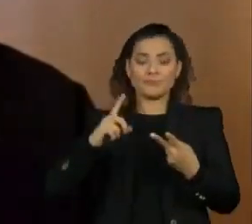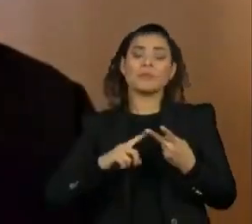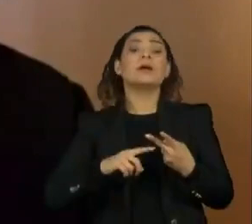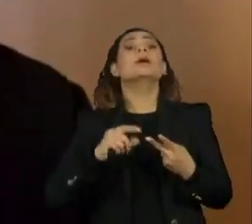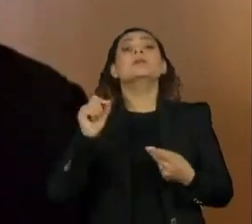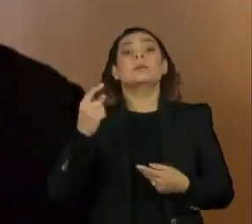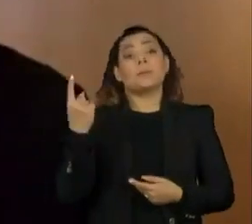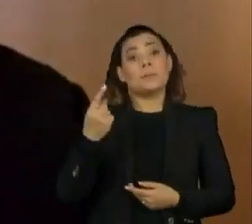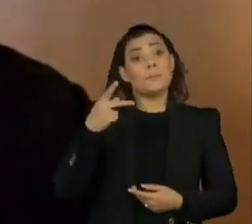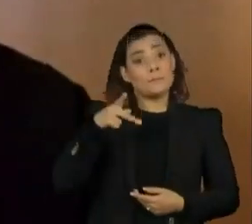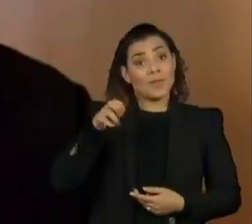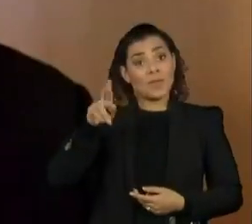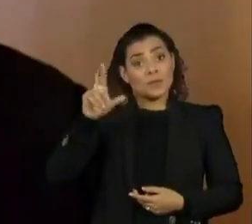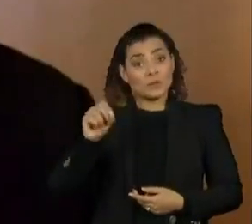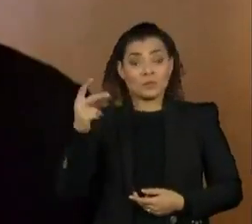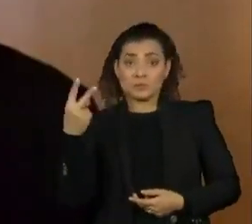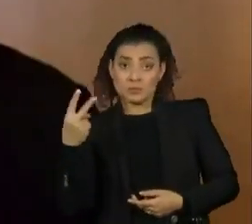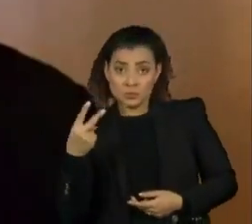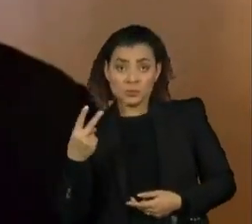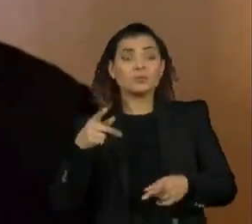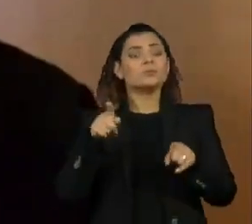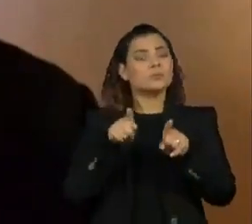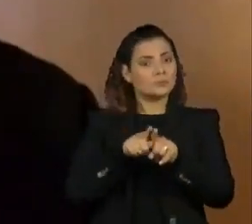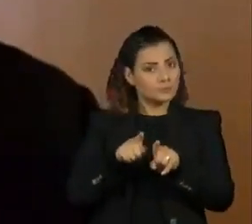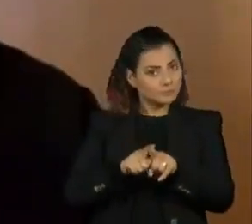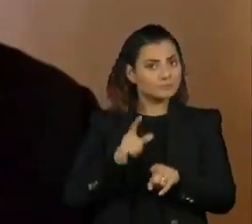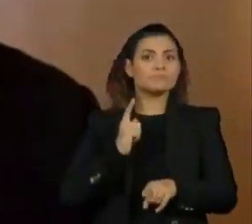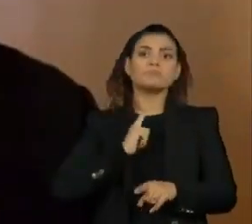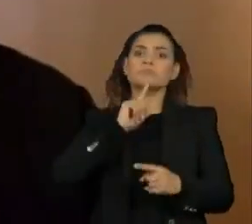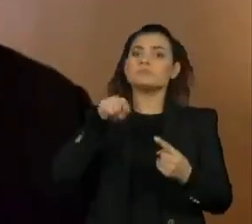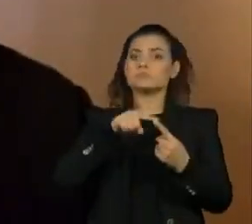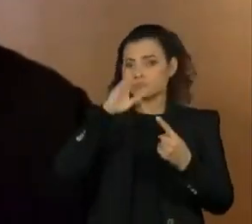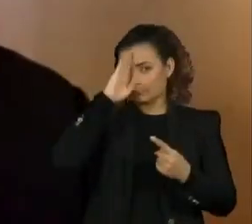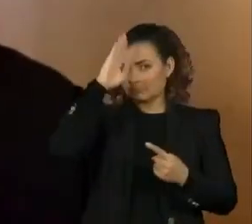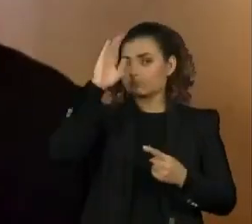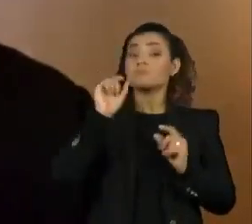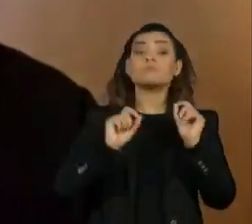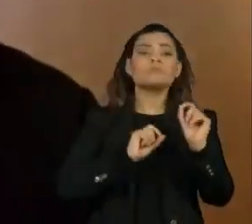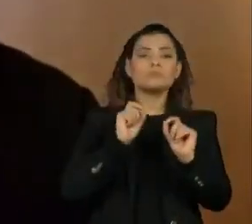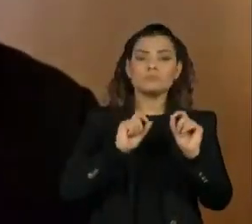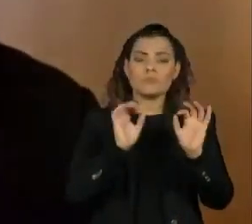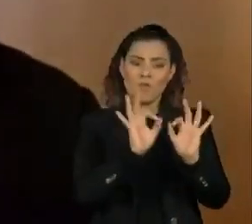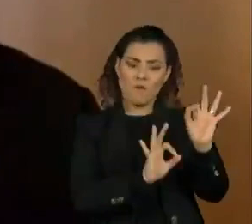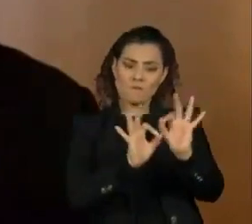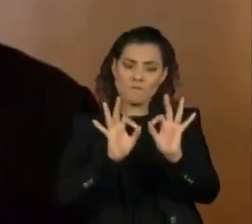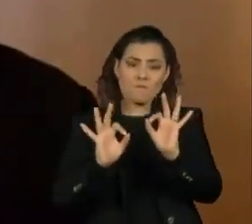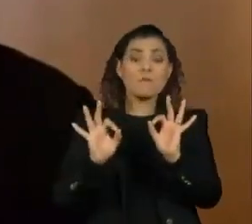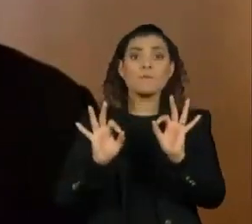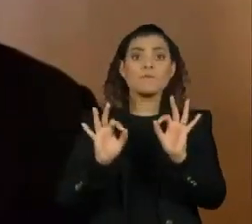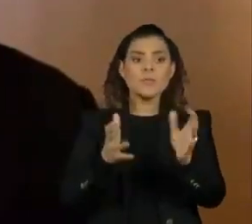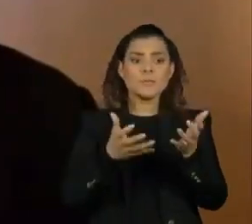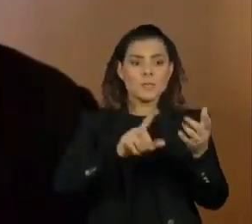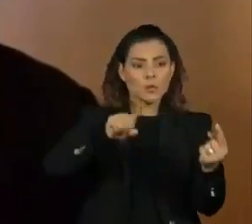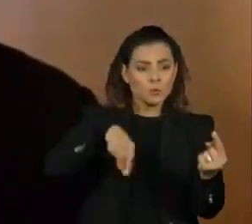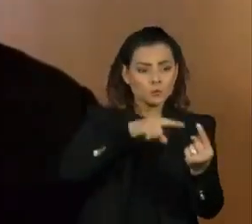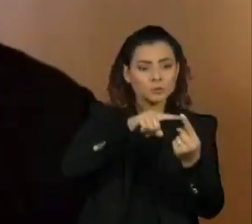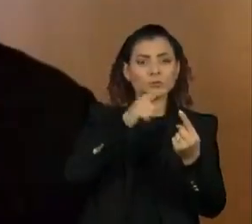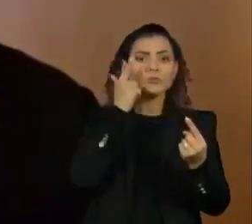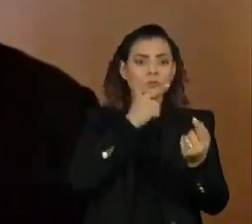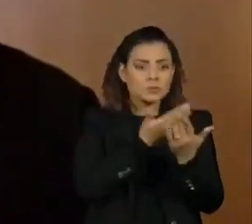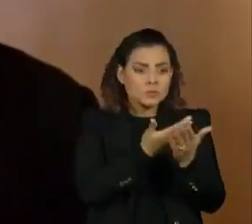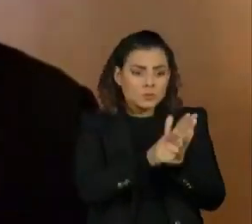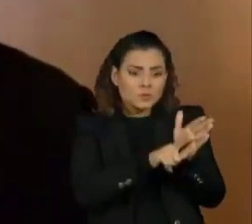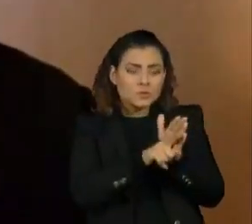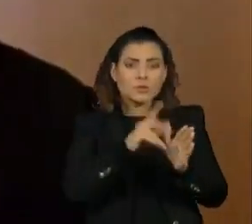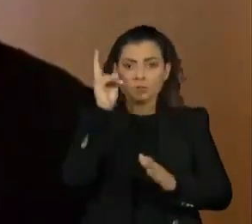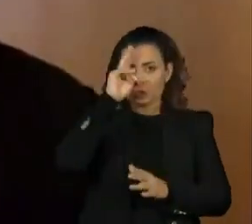imperador Pedro II criou o Instituto Histórico e Geográfico Brasileiro com o objetivo, de definir uma maneira de estudar a